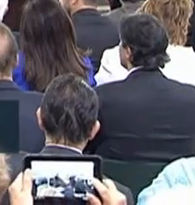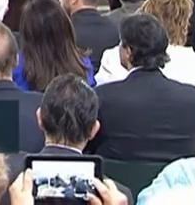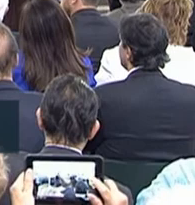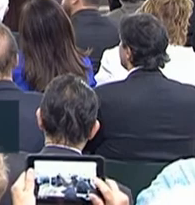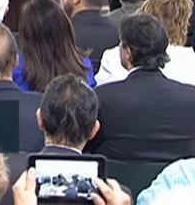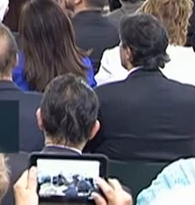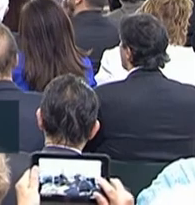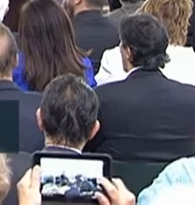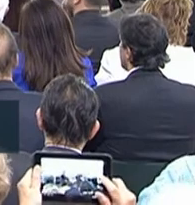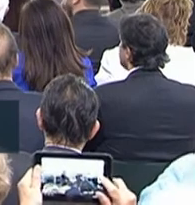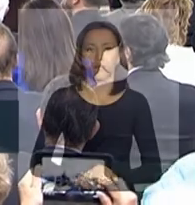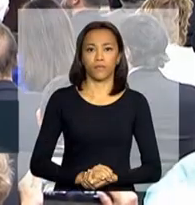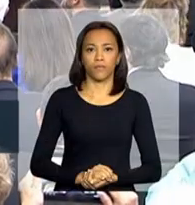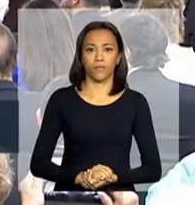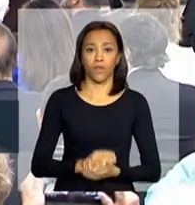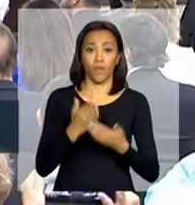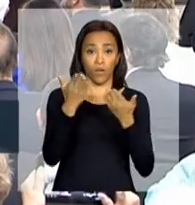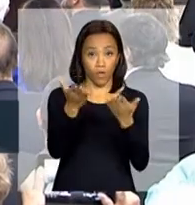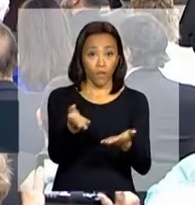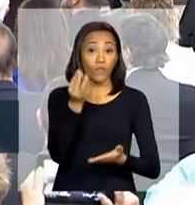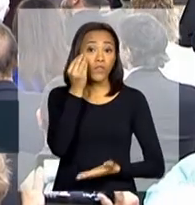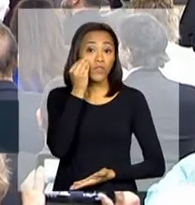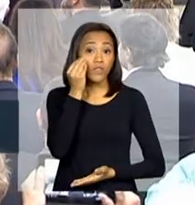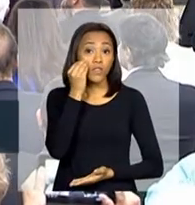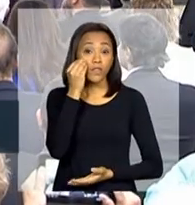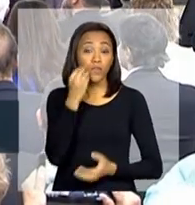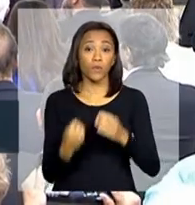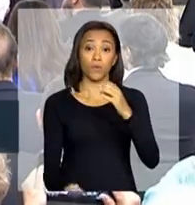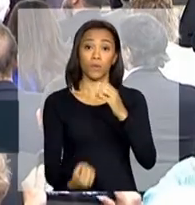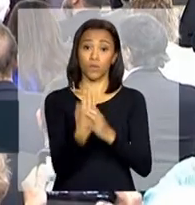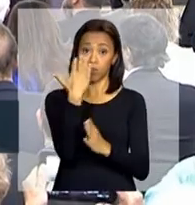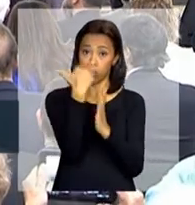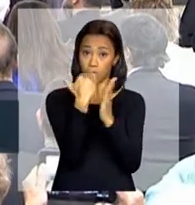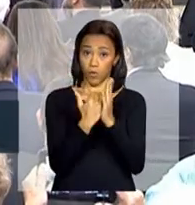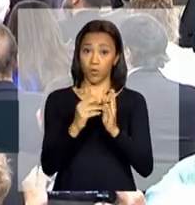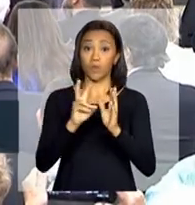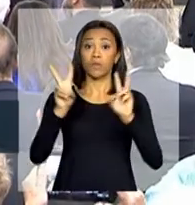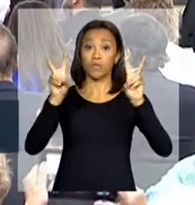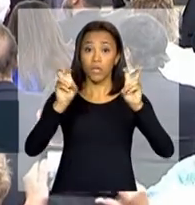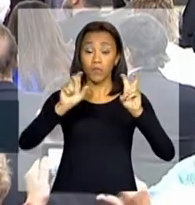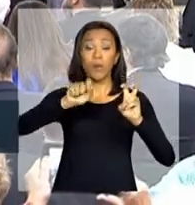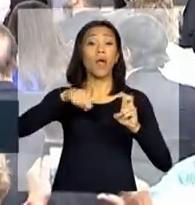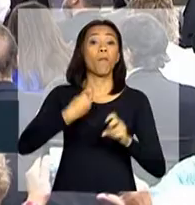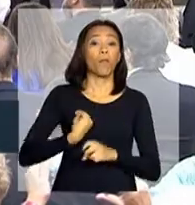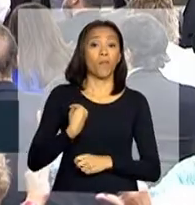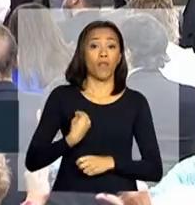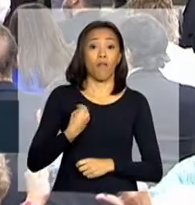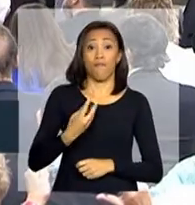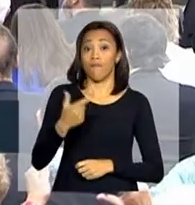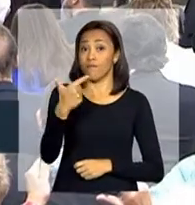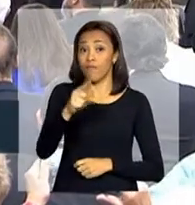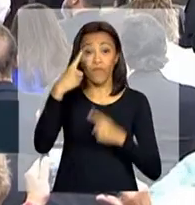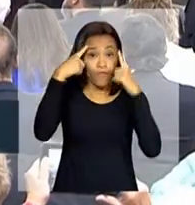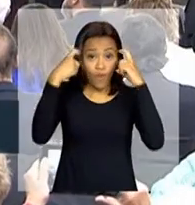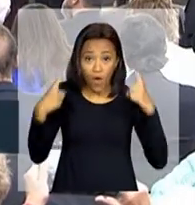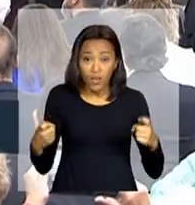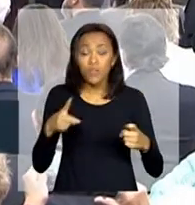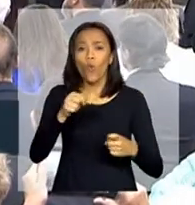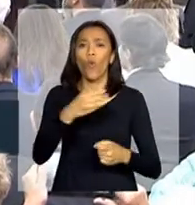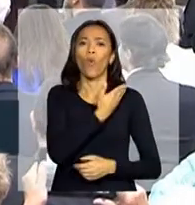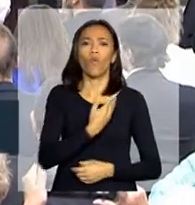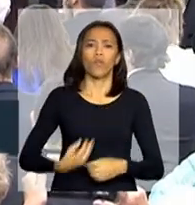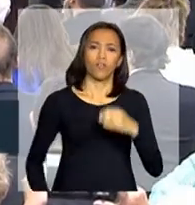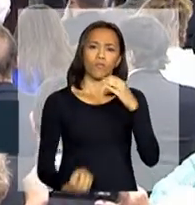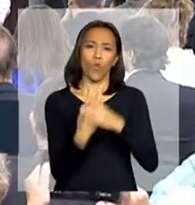se você acompanha o lançamento do programa mulher viver sem violência o governo federal pretende implantar